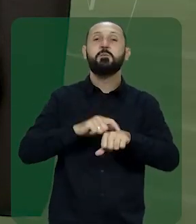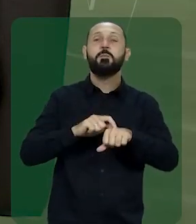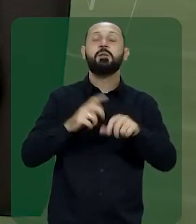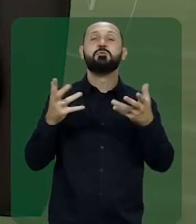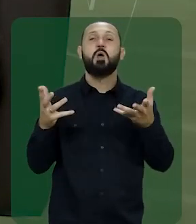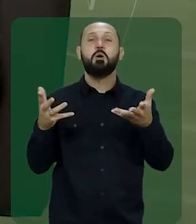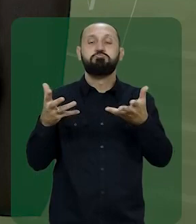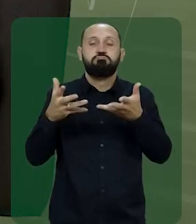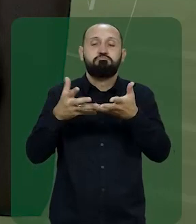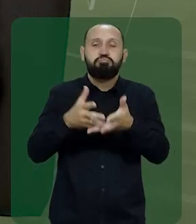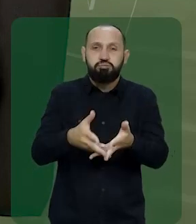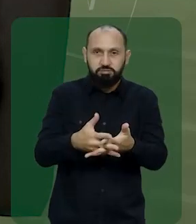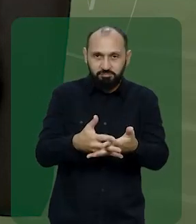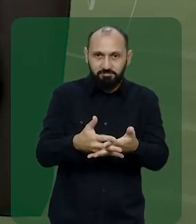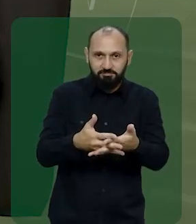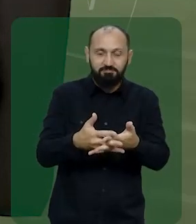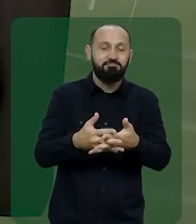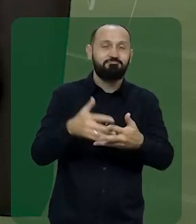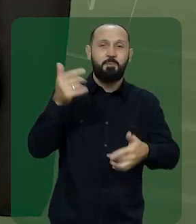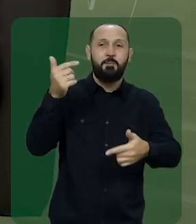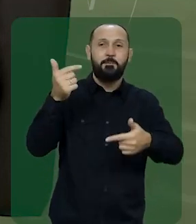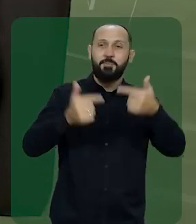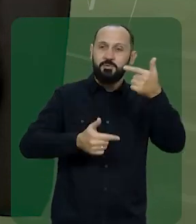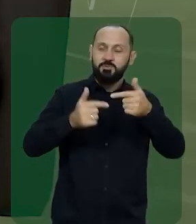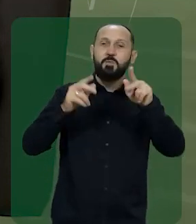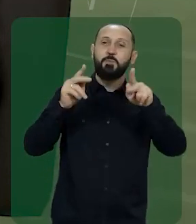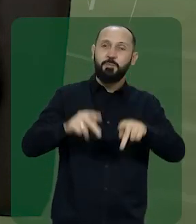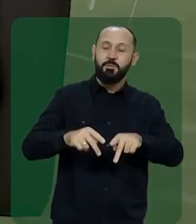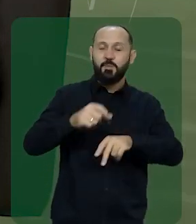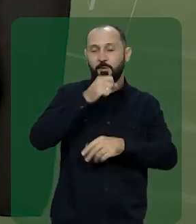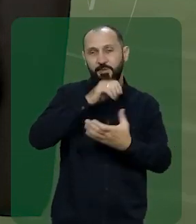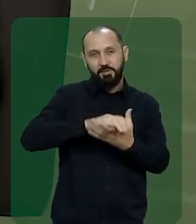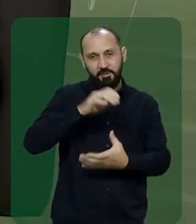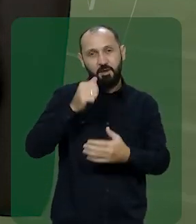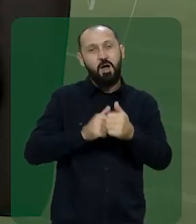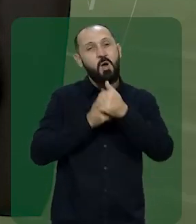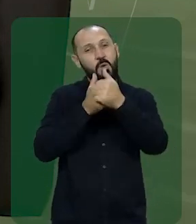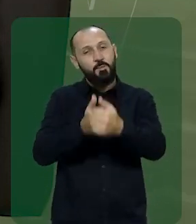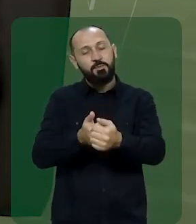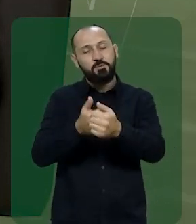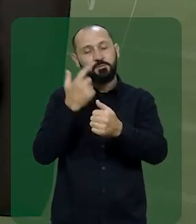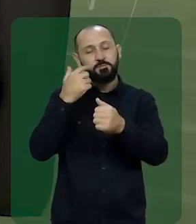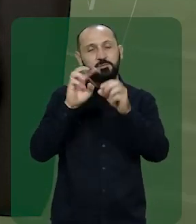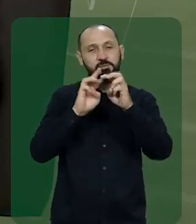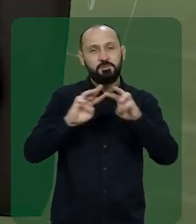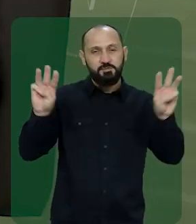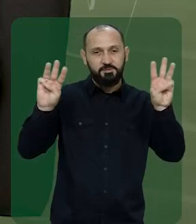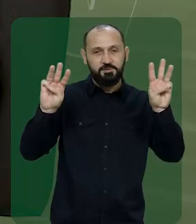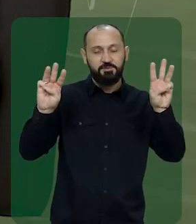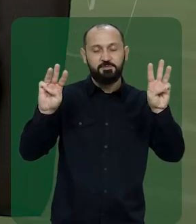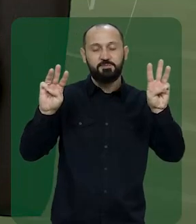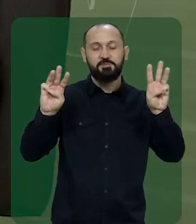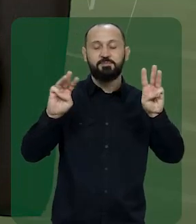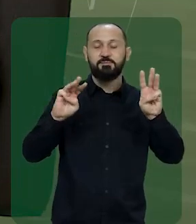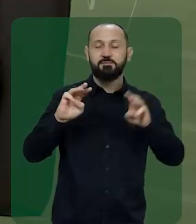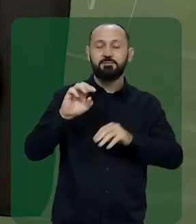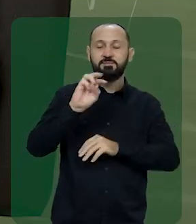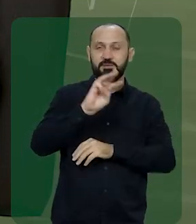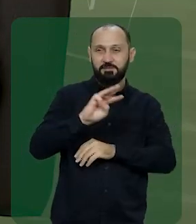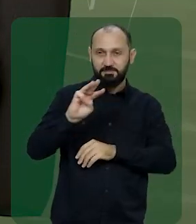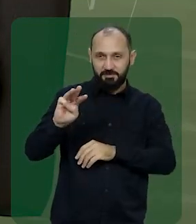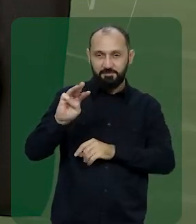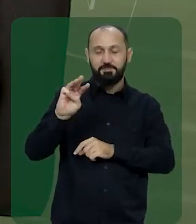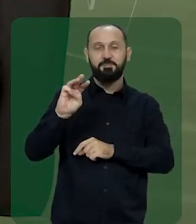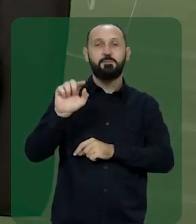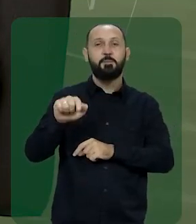o trabalho da subsecretaria, que é tão importante agora aqui no nosso estado de Mato Grosso do Sul, nessa transversalidade das